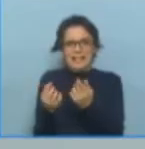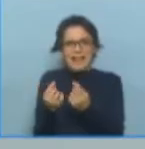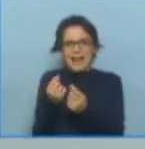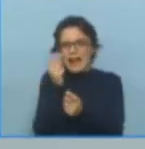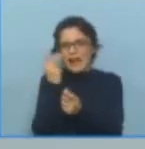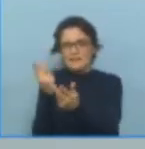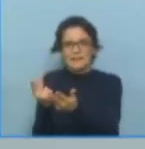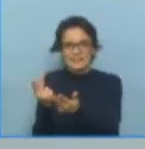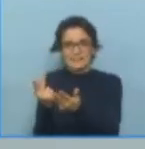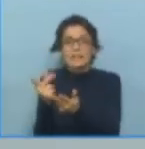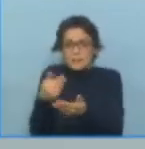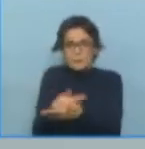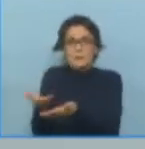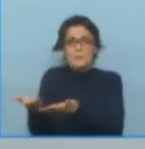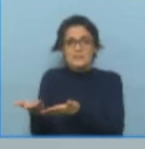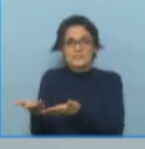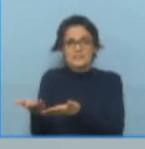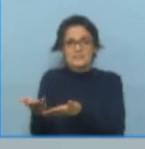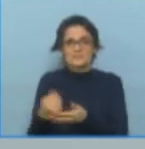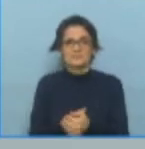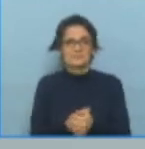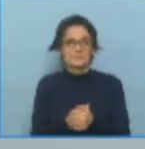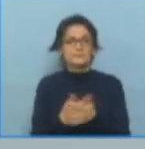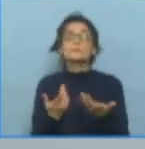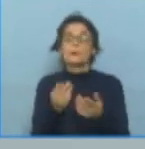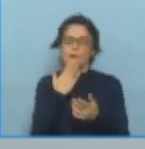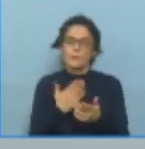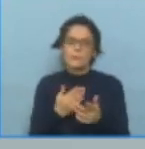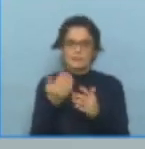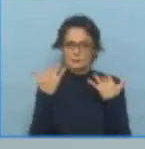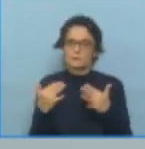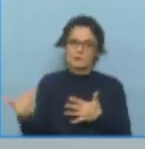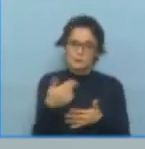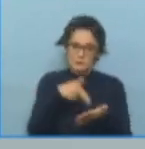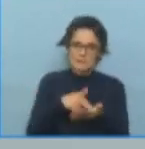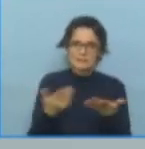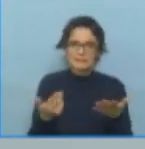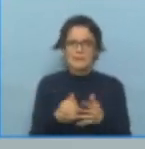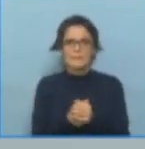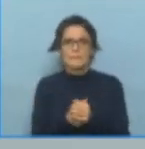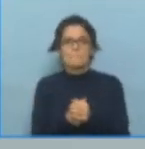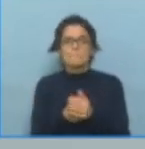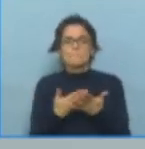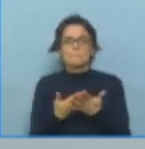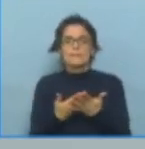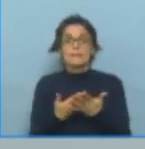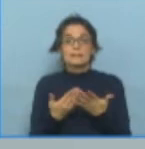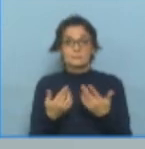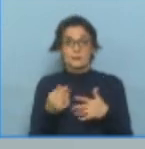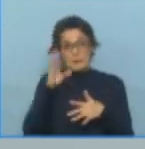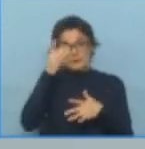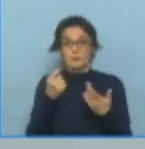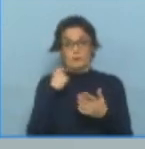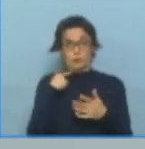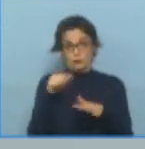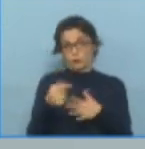estar presentes e inspirar, enquadrar a reflexão deste curso. O Padre Fernando Sampaio, muito obrigado por nos ter revelado aqui não apenas o que vai